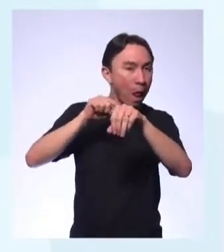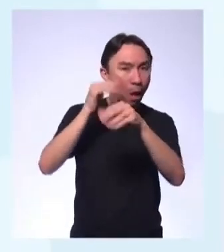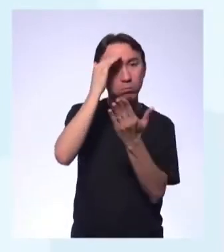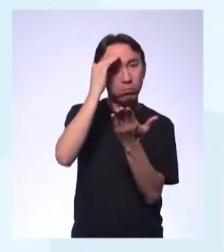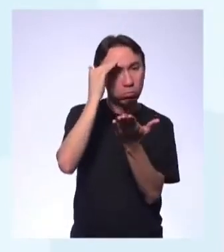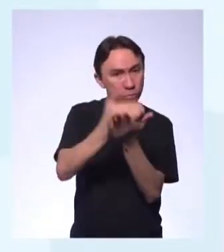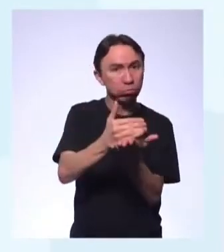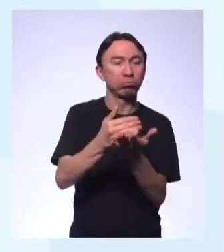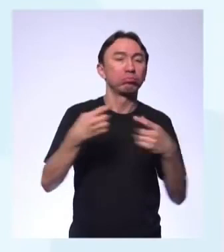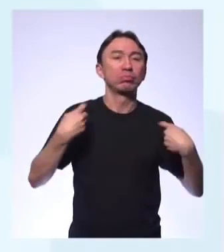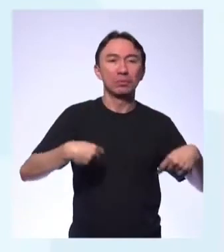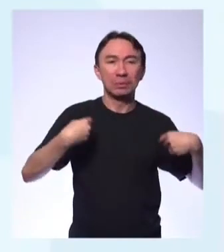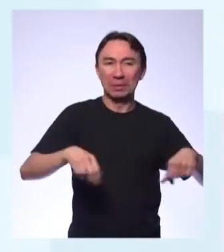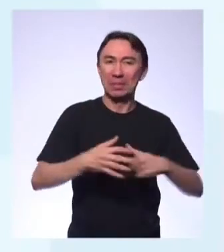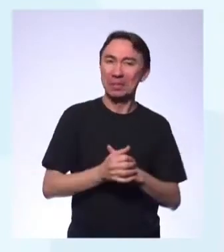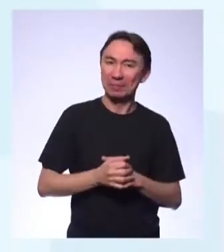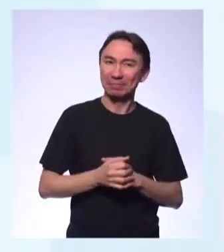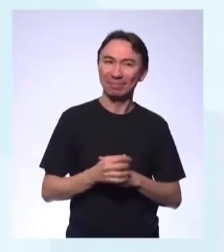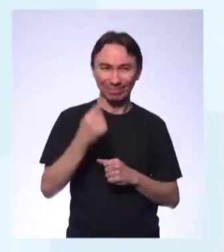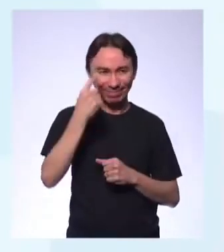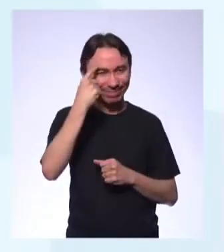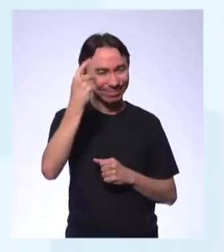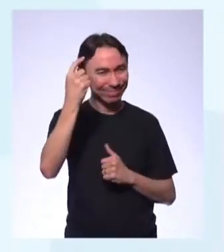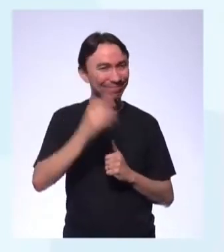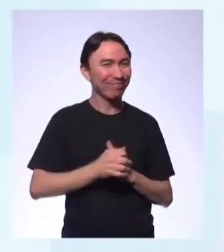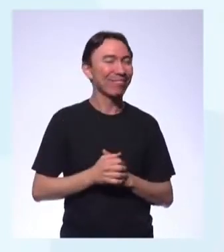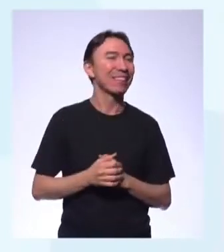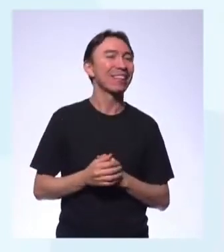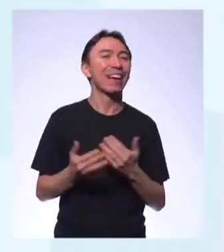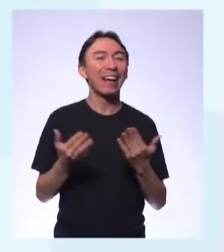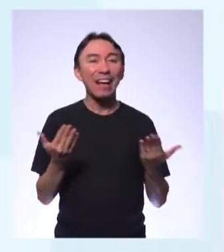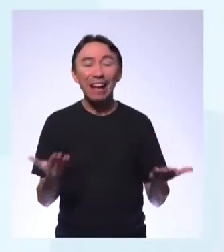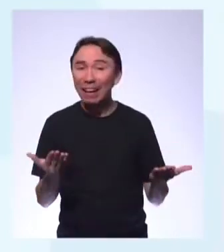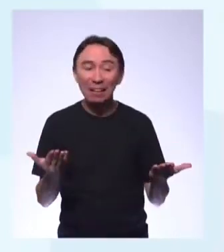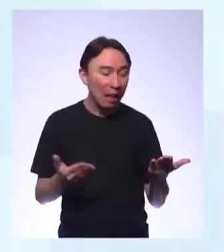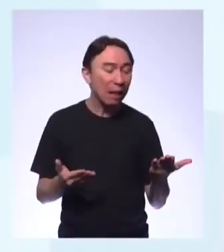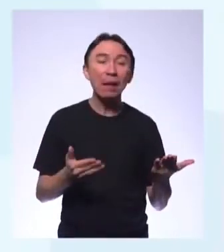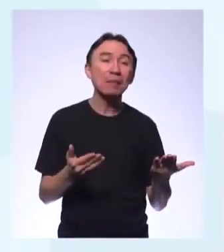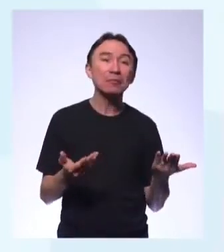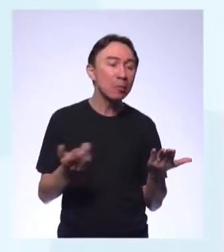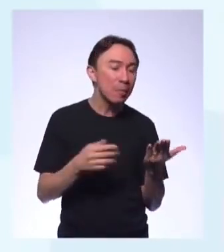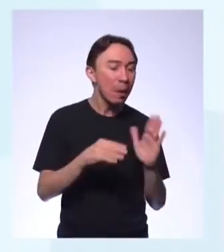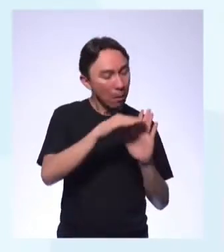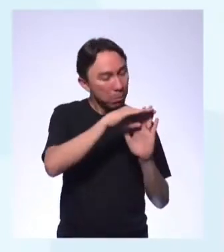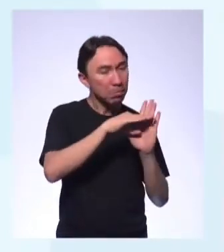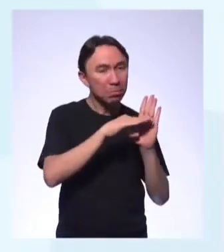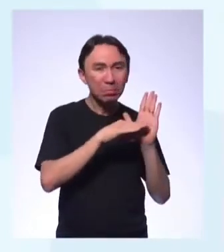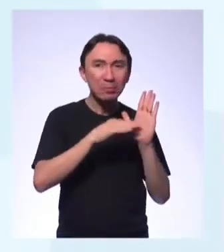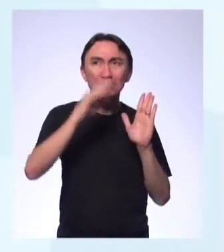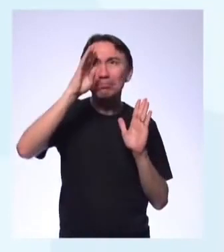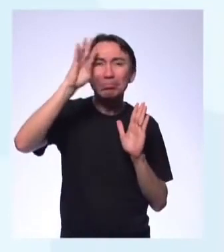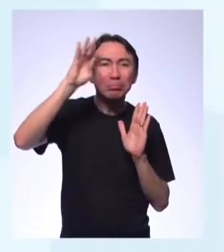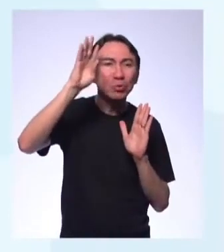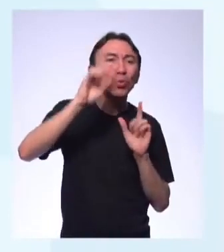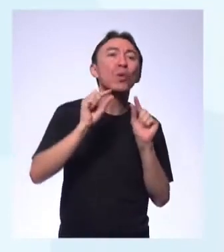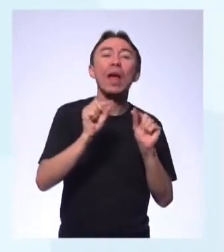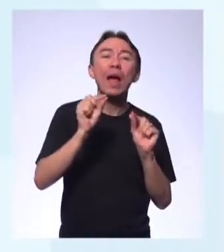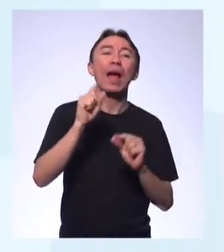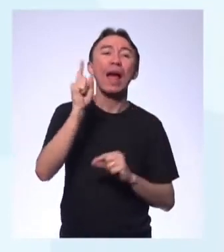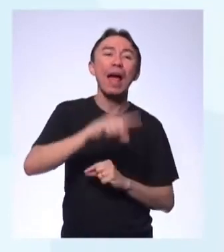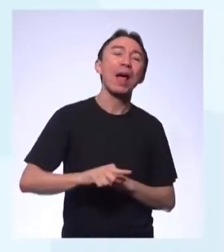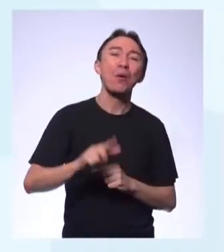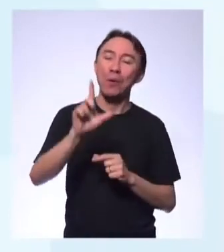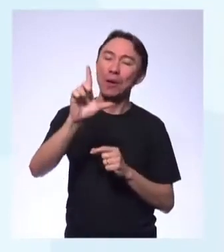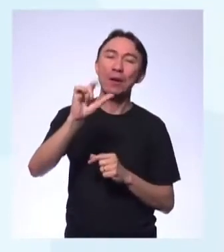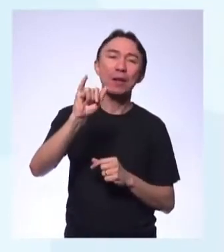princípios defendidos e aplicados a partir da Revolução Gloriosa é o liberalismo ligado também aos ideais